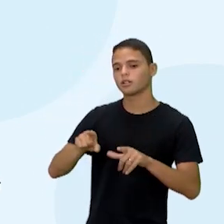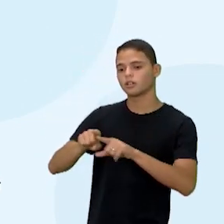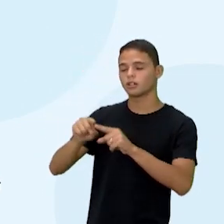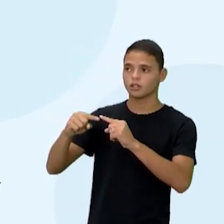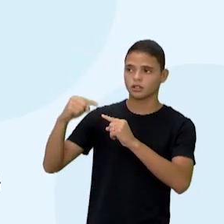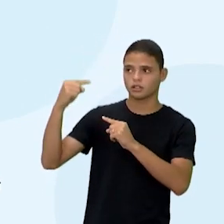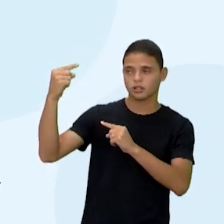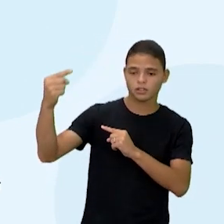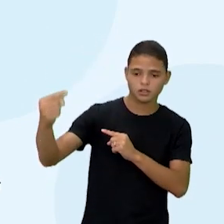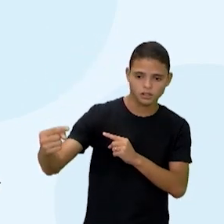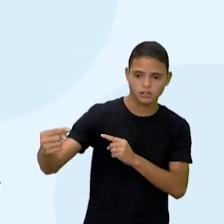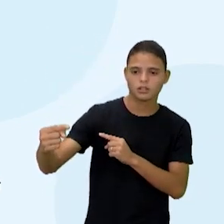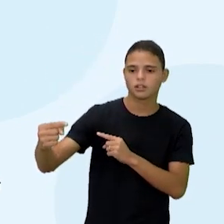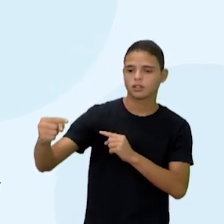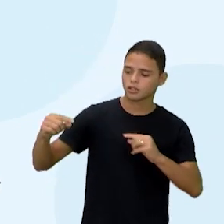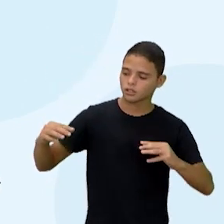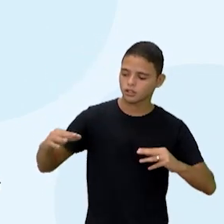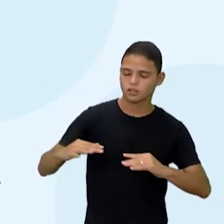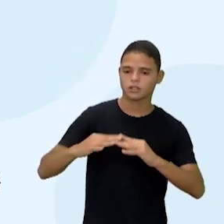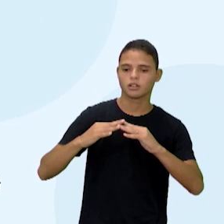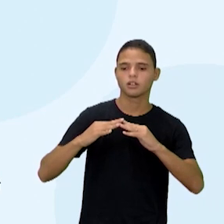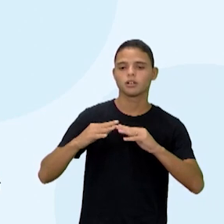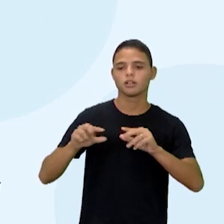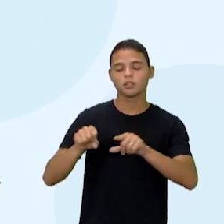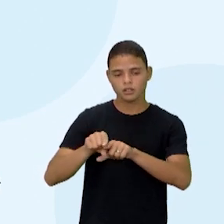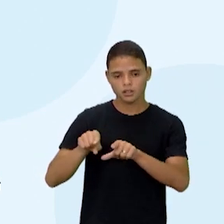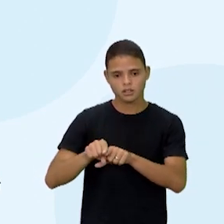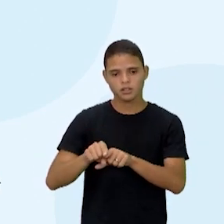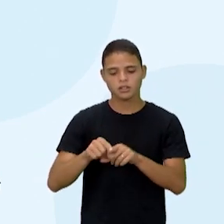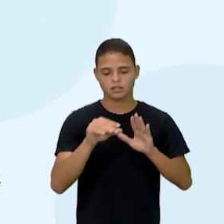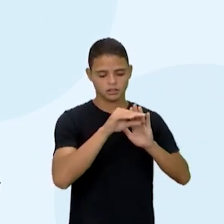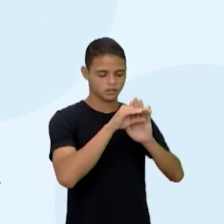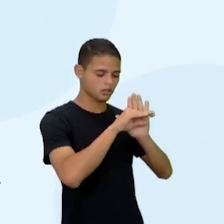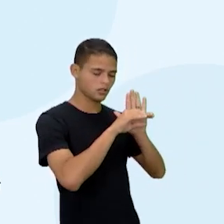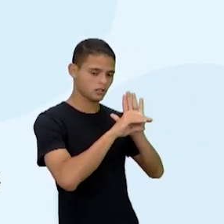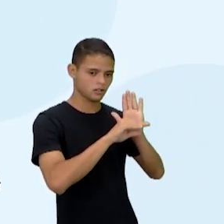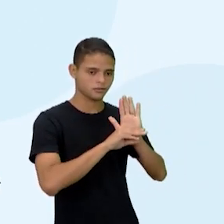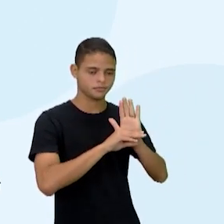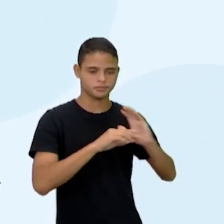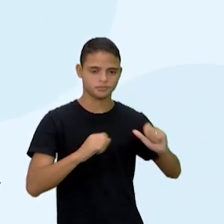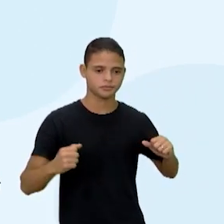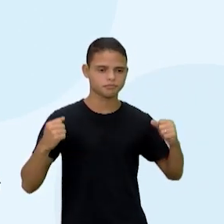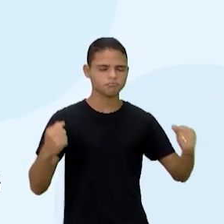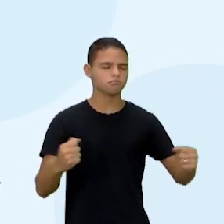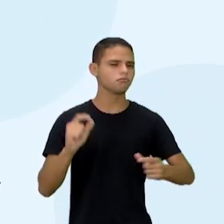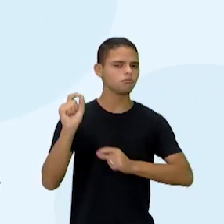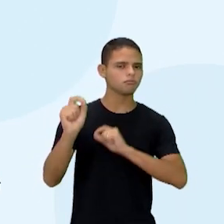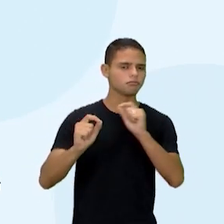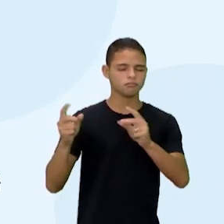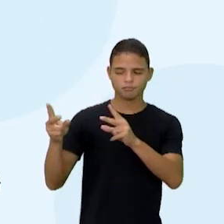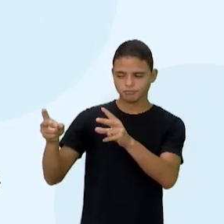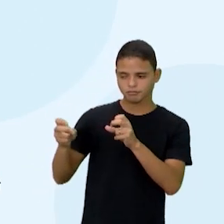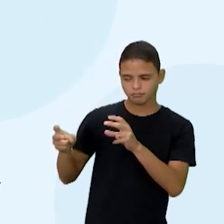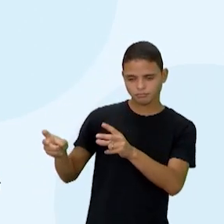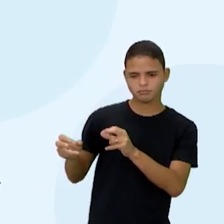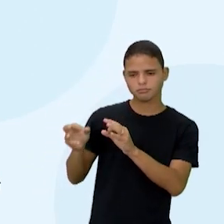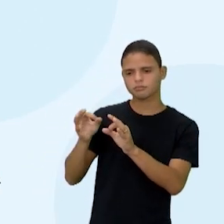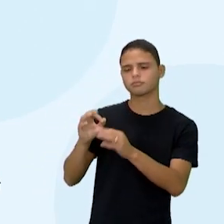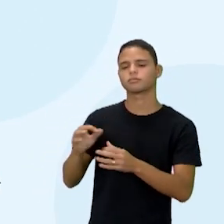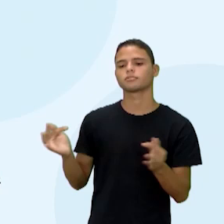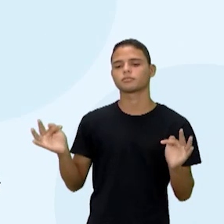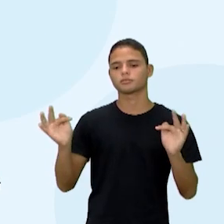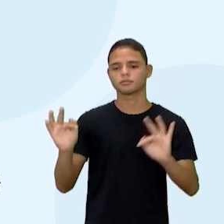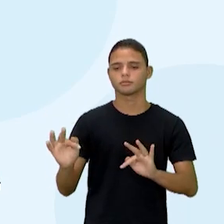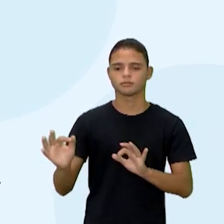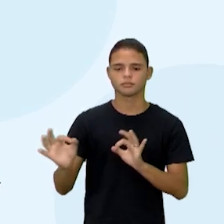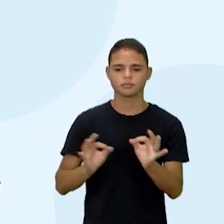intervenção, e eu mapeei habilidades intelectuais, criatividade e motivação. Então, o que a gente percebeu, né, ao final do processo? Eu